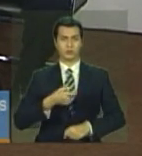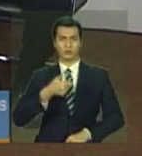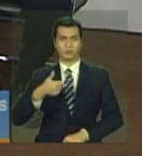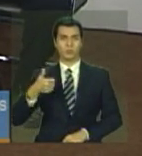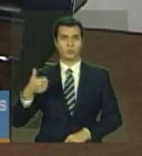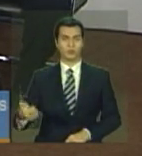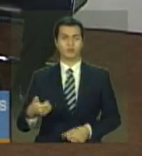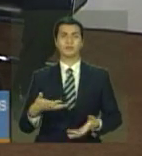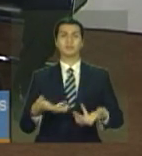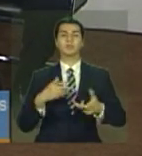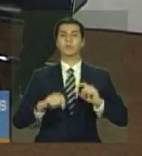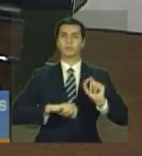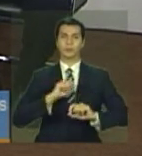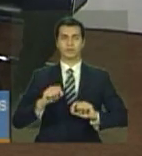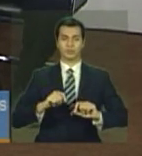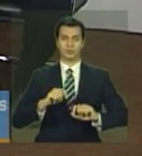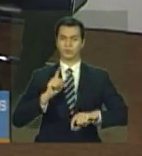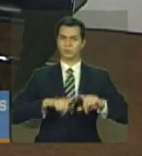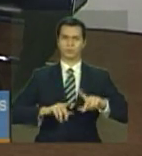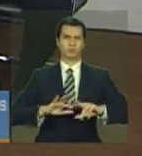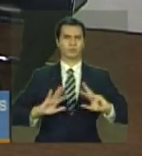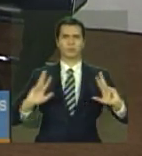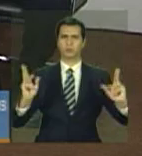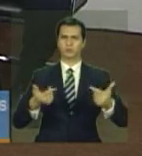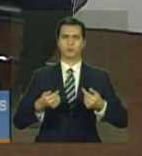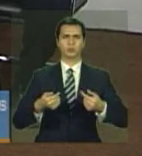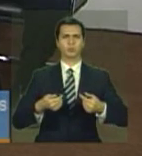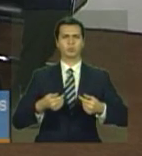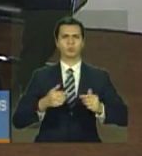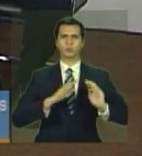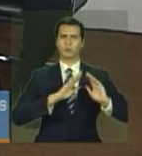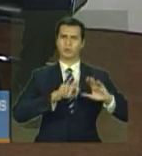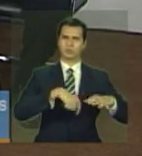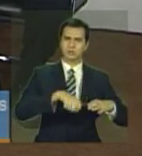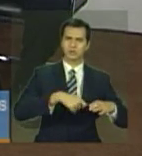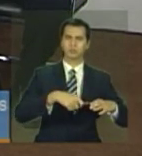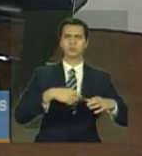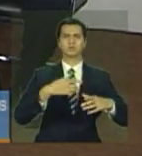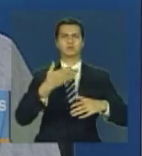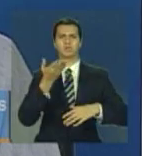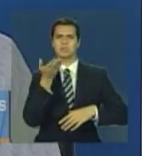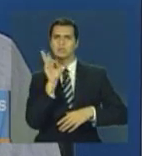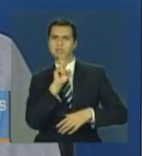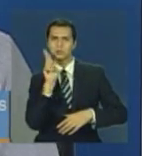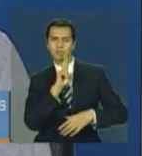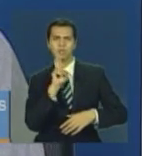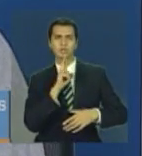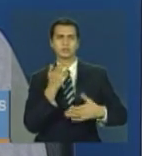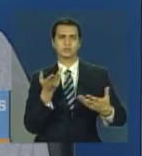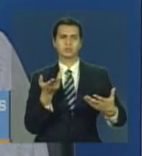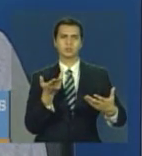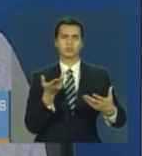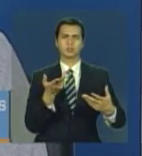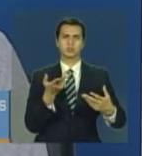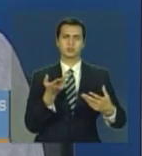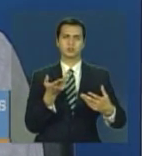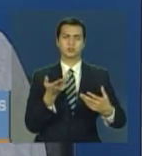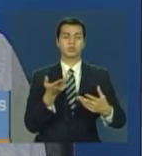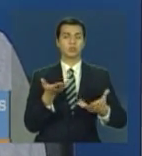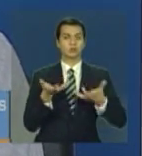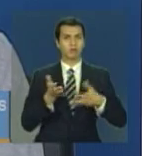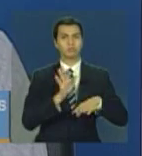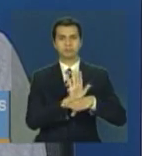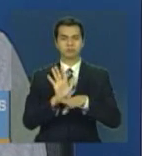fortalecer a articulação dos equipamentos, né, no município. Por exemplo, né, as cozinhas comunitárias associadas ao público